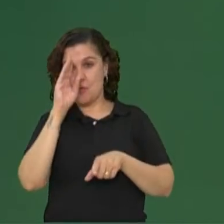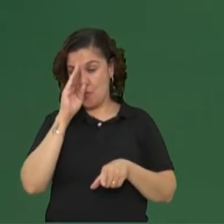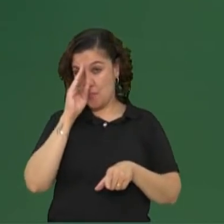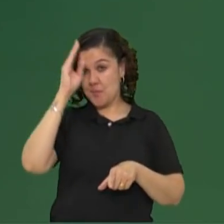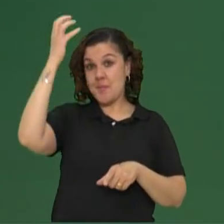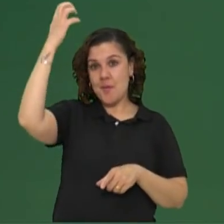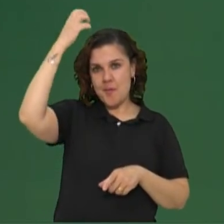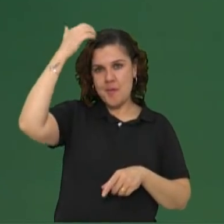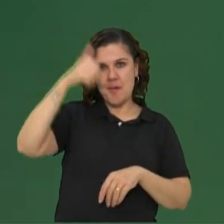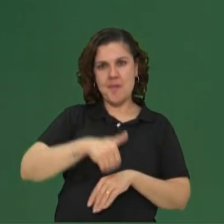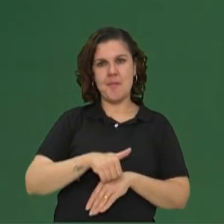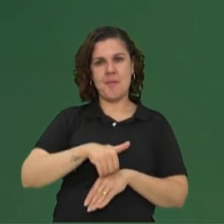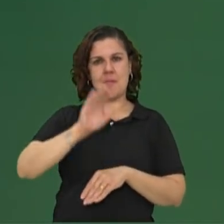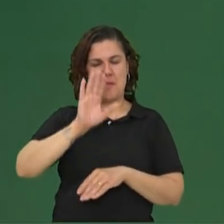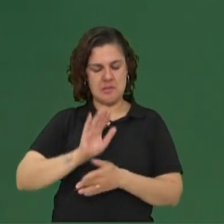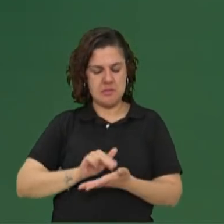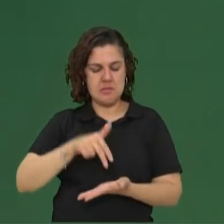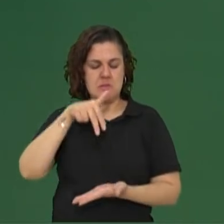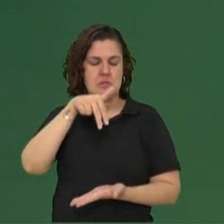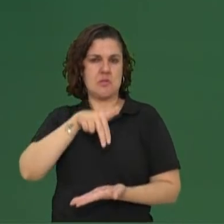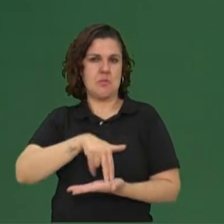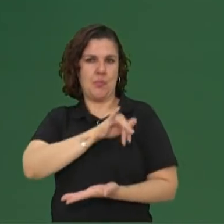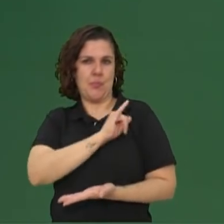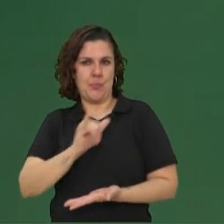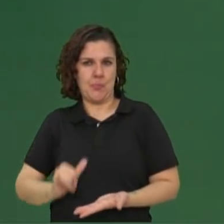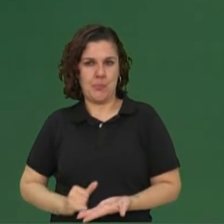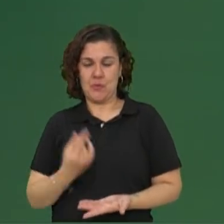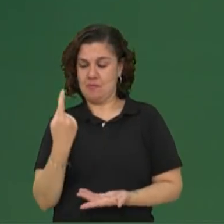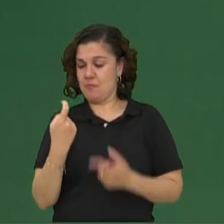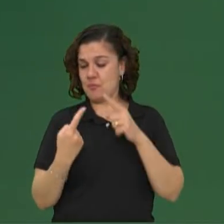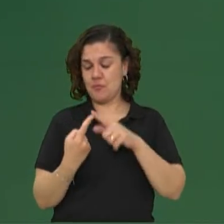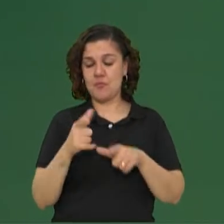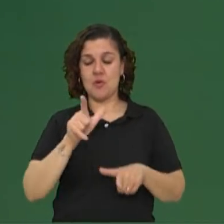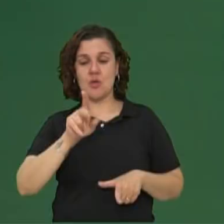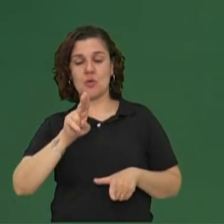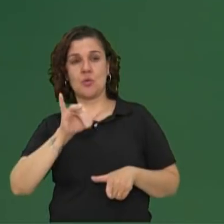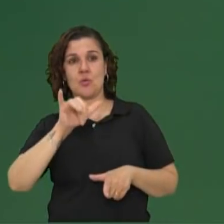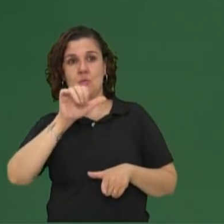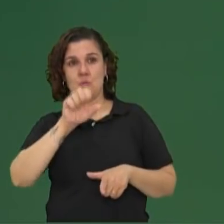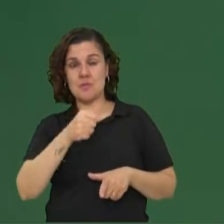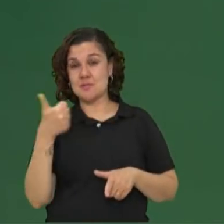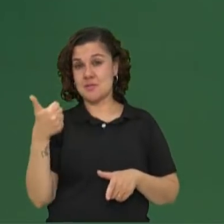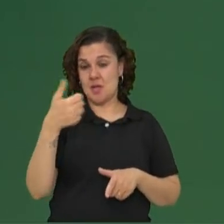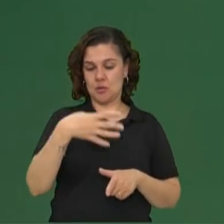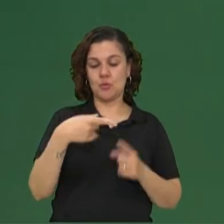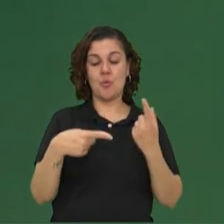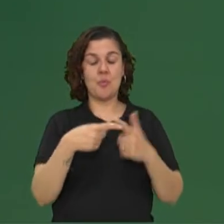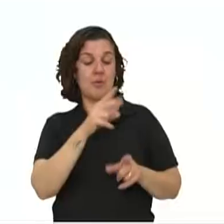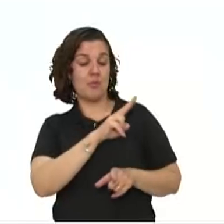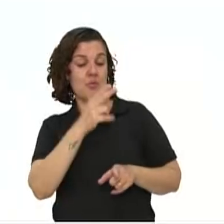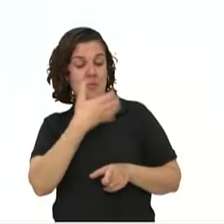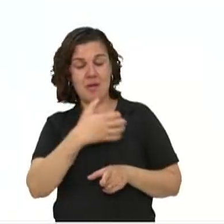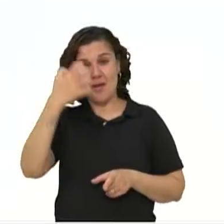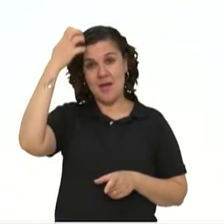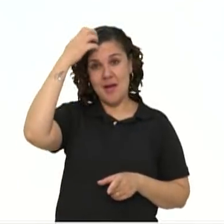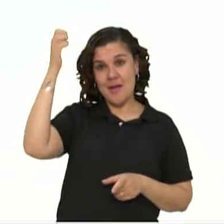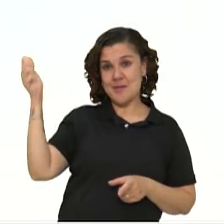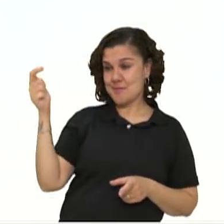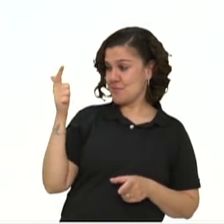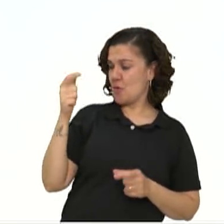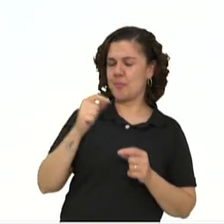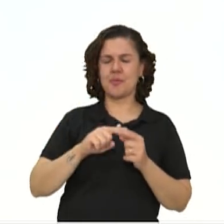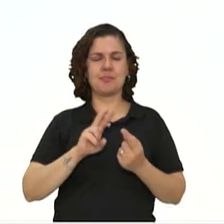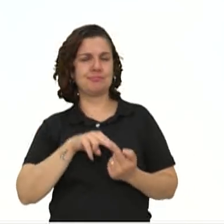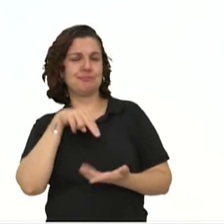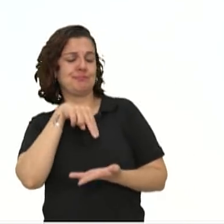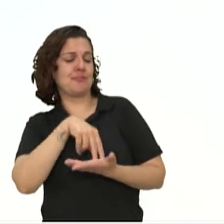teve maior poder do absolutismo foi Luís XIV, né? Também conhecido como Rei Sol. Cresceu completamente seguro de que